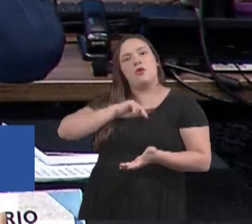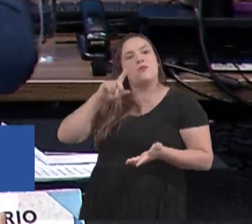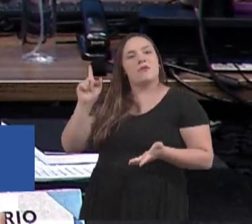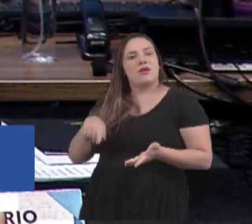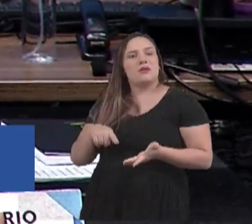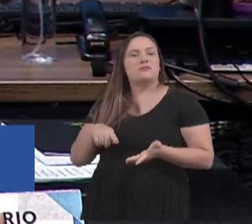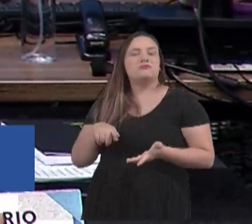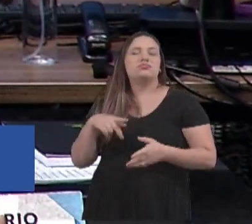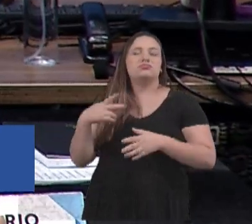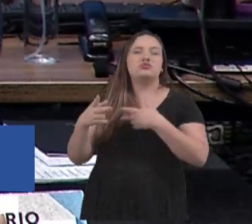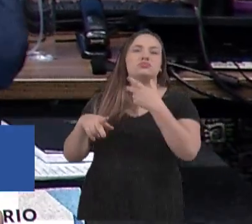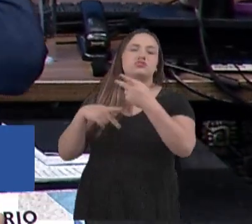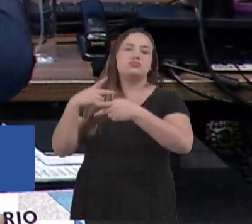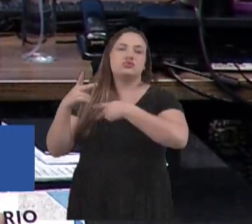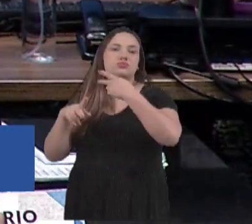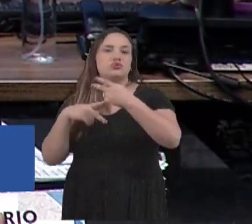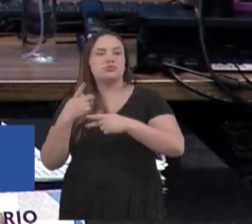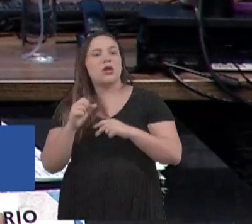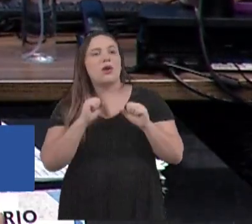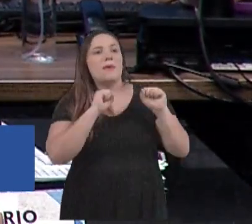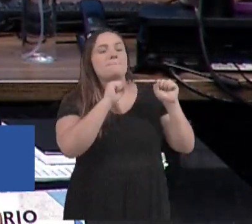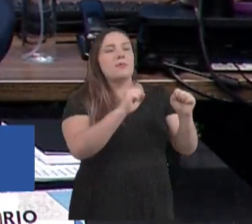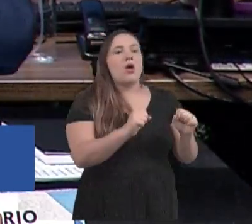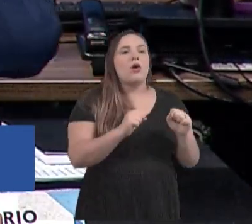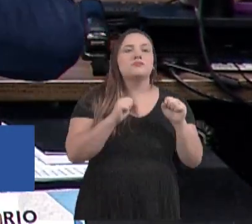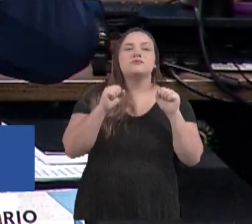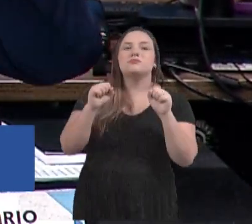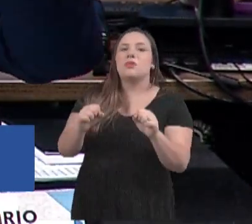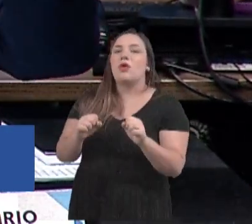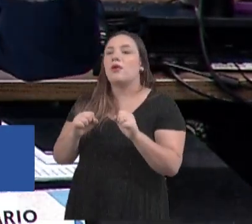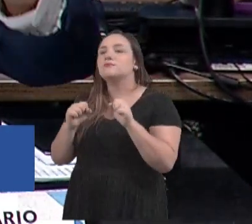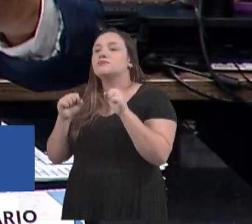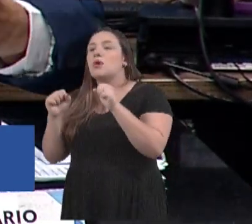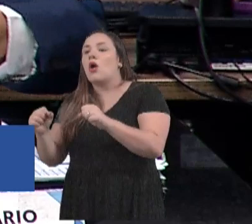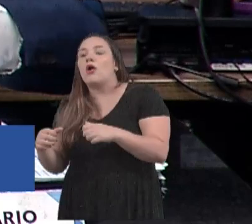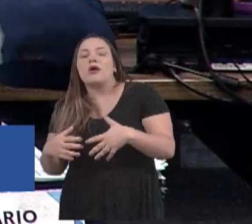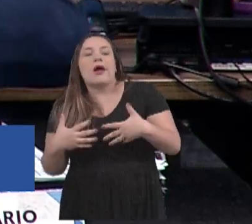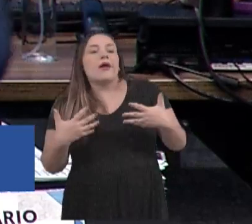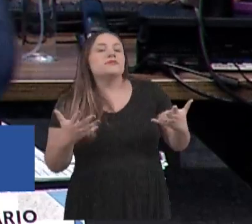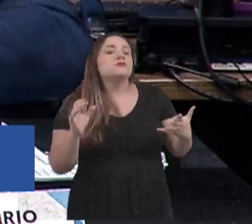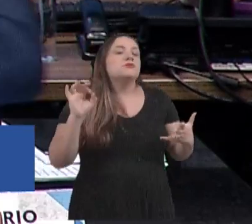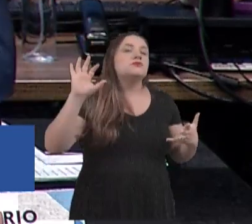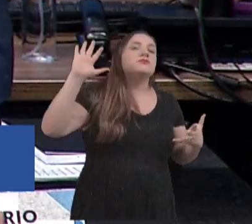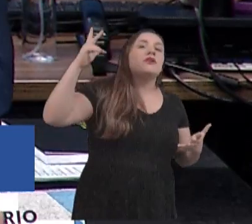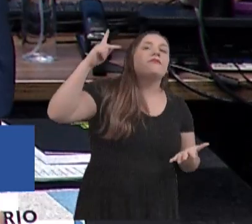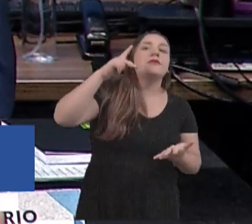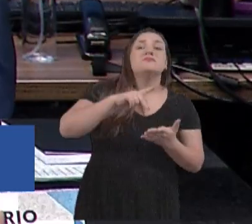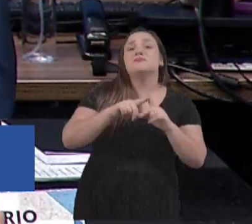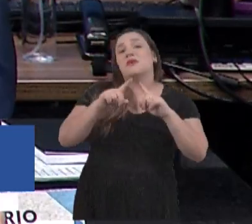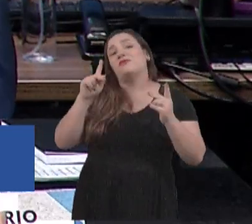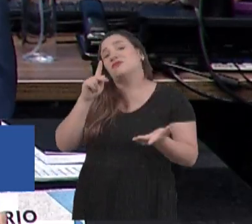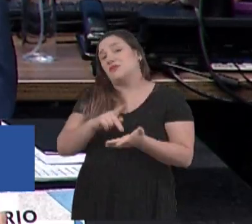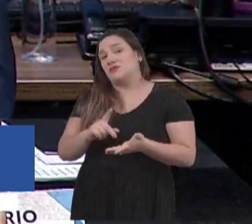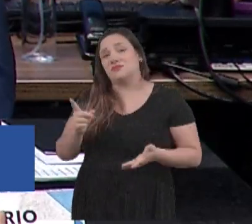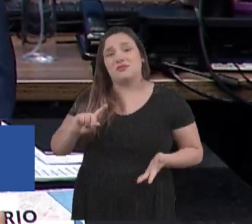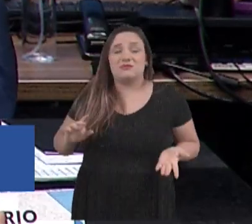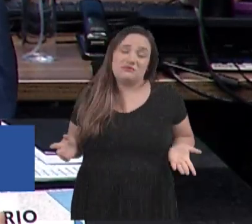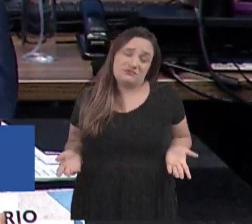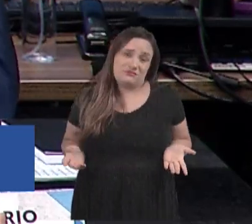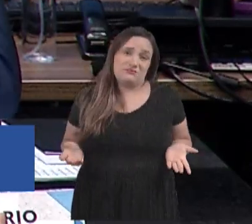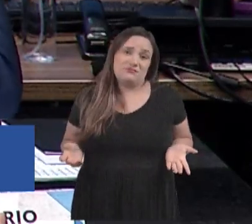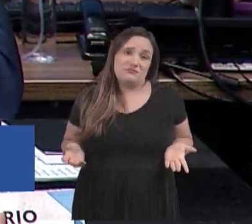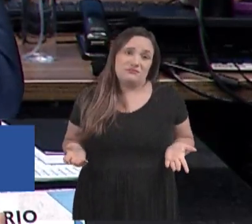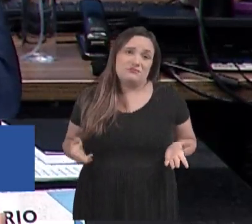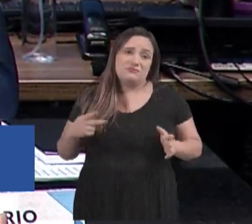de argumentações que podem passar alguma ideia de ser verdade, mas que, na verdade, é um